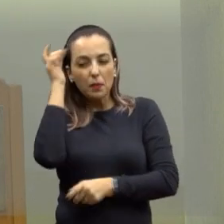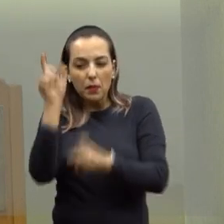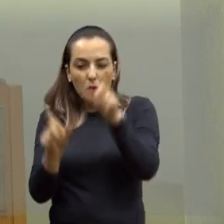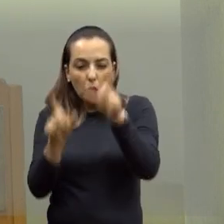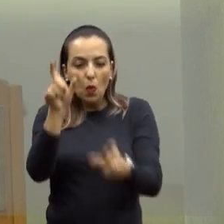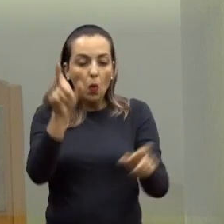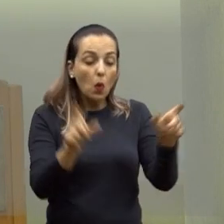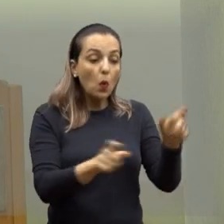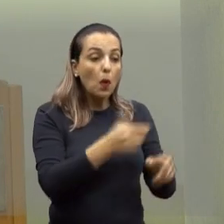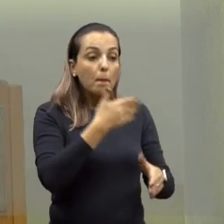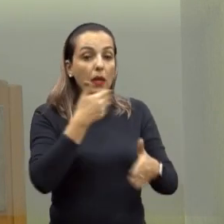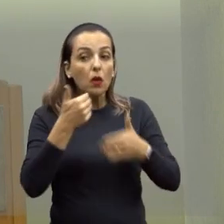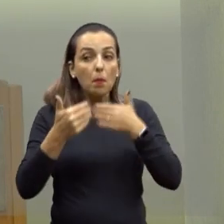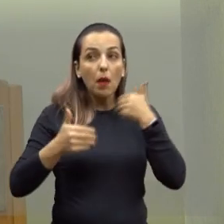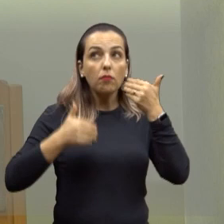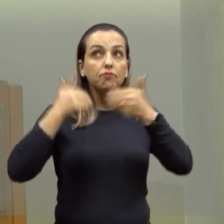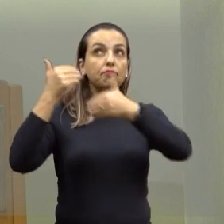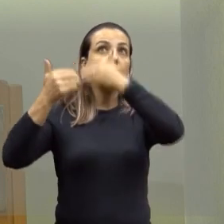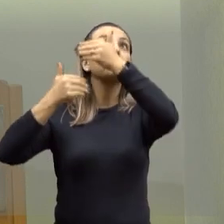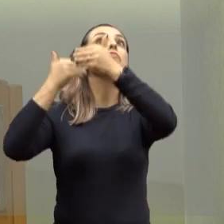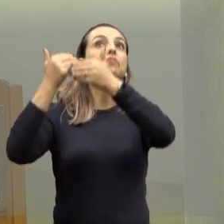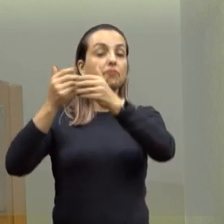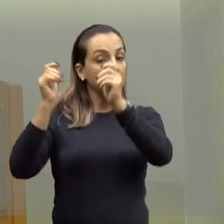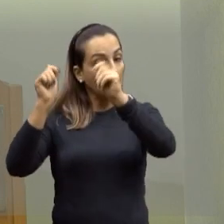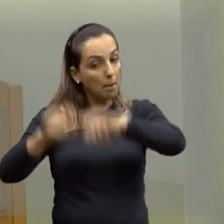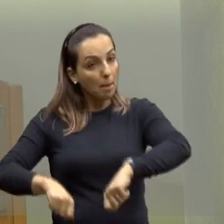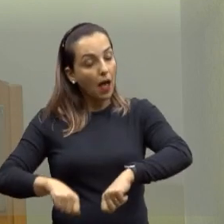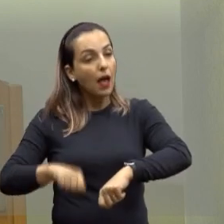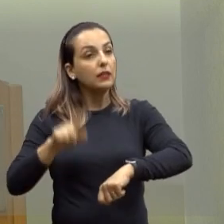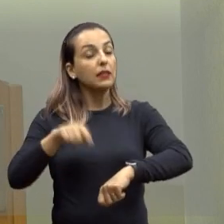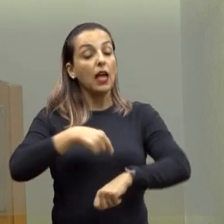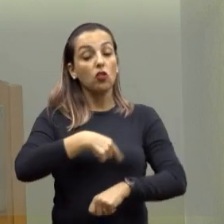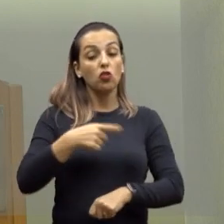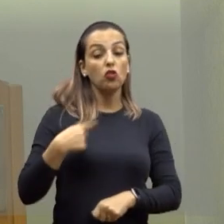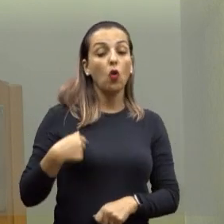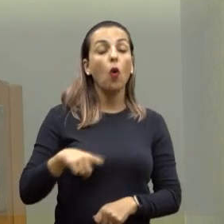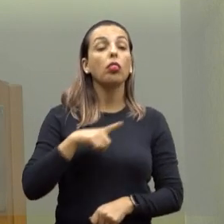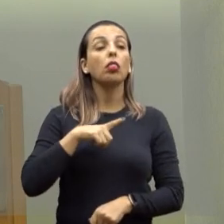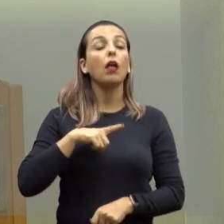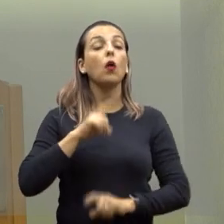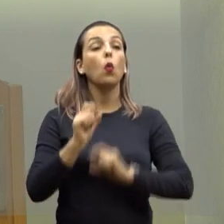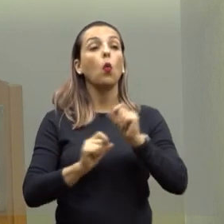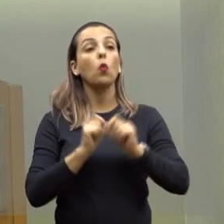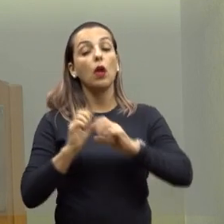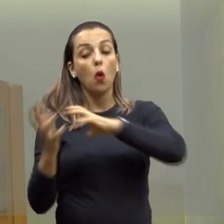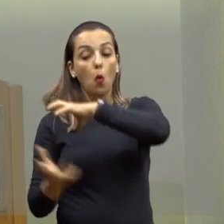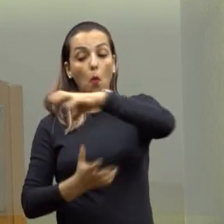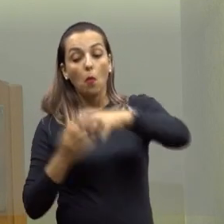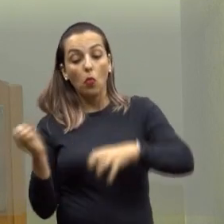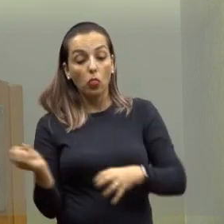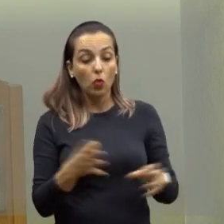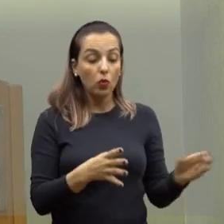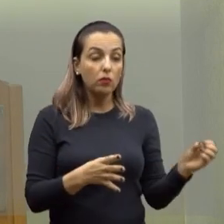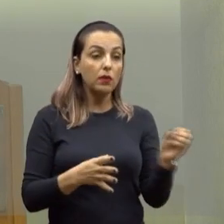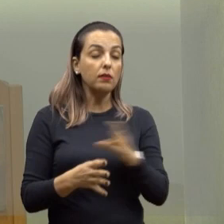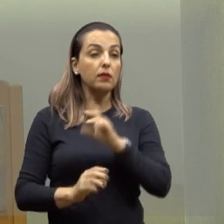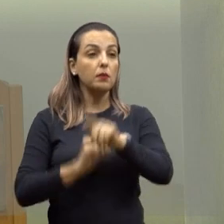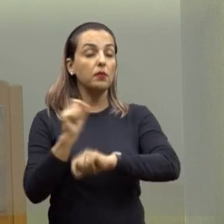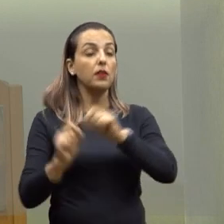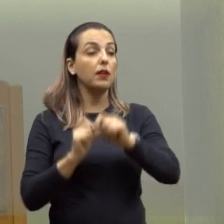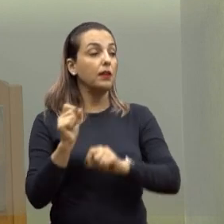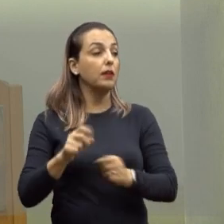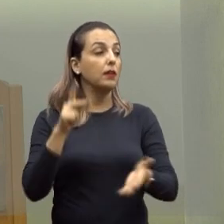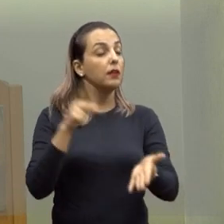se melhorarem vão evoluírem e que nós tenhamos aí o mundo novo na frente um mundo de verdade